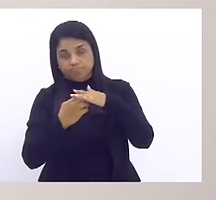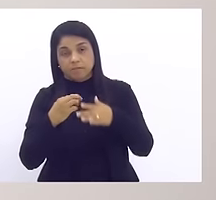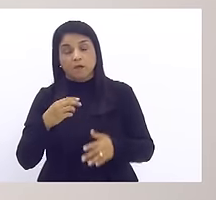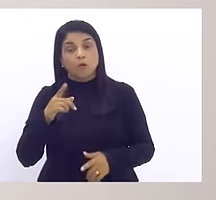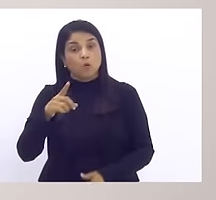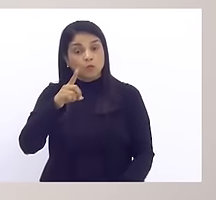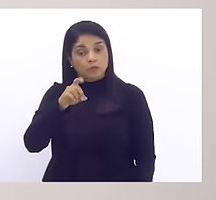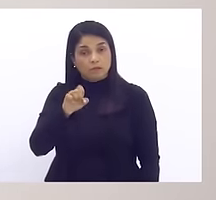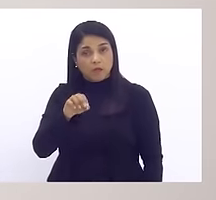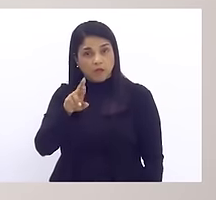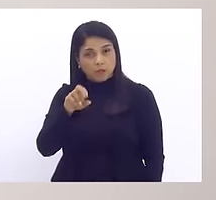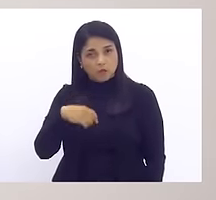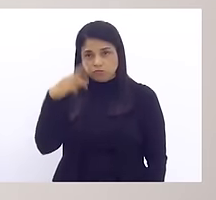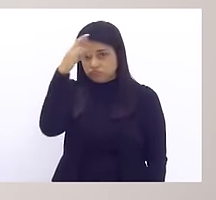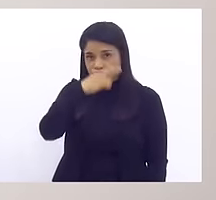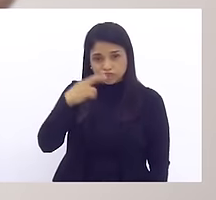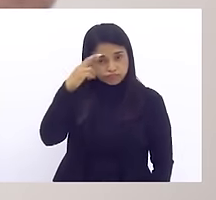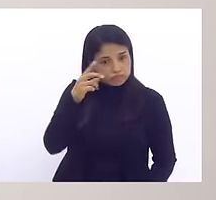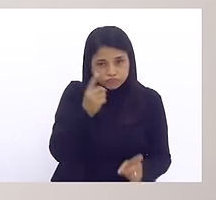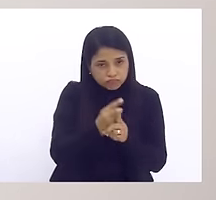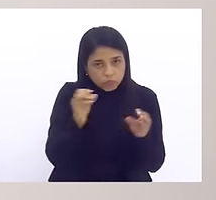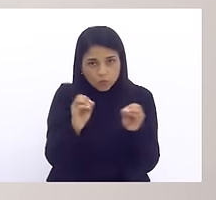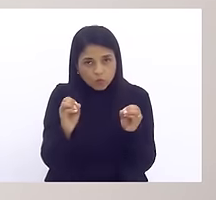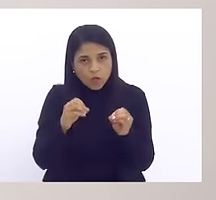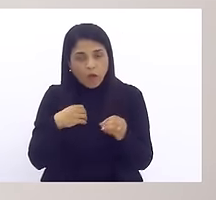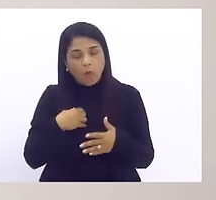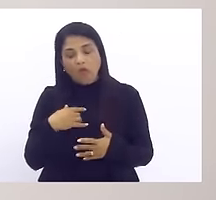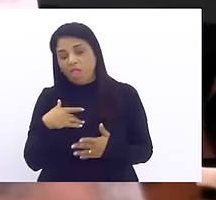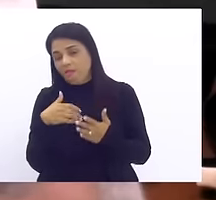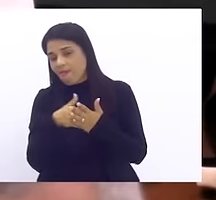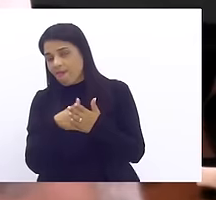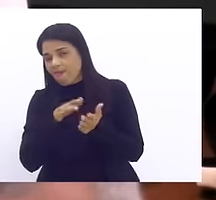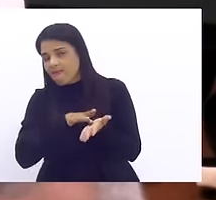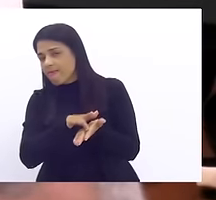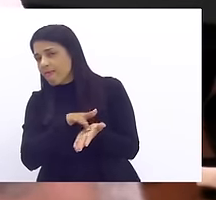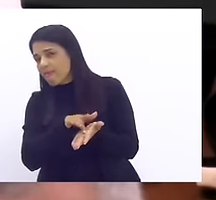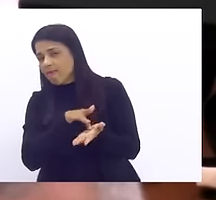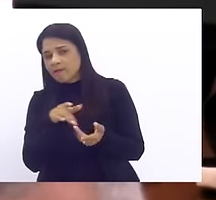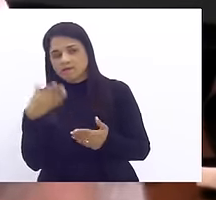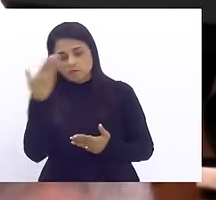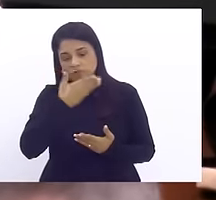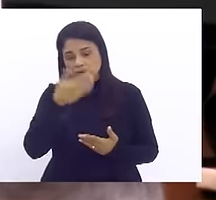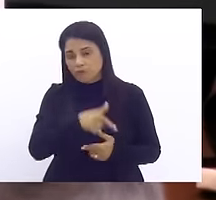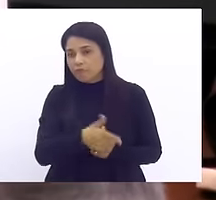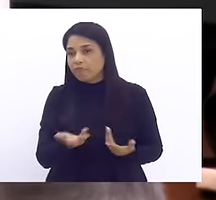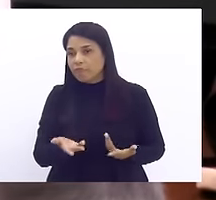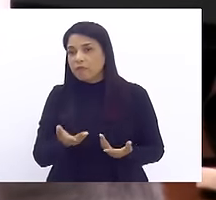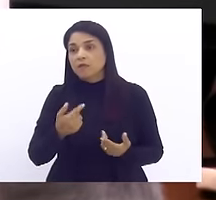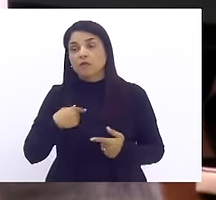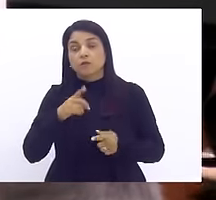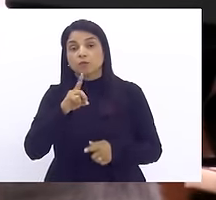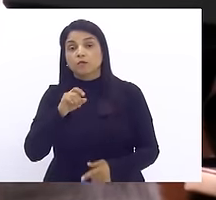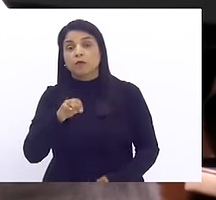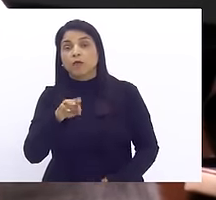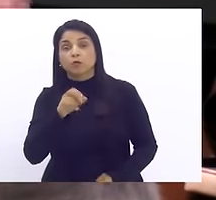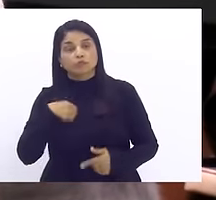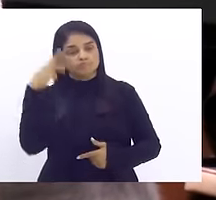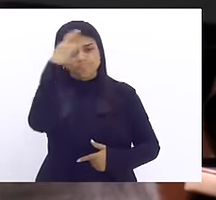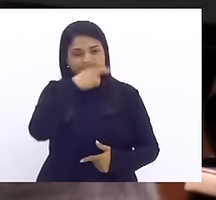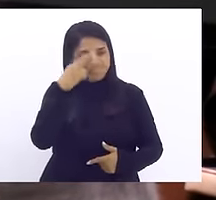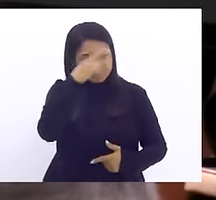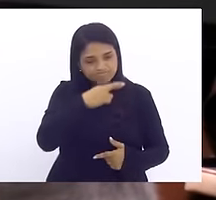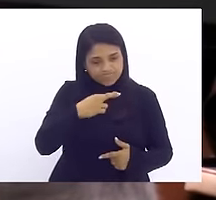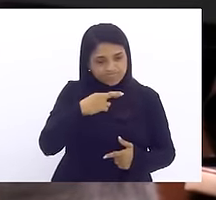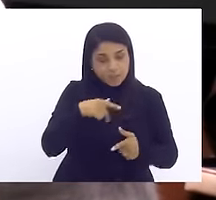neto fiscaliza o teto nunca constratou isso ou tá pessoal com a peneira não consegue aferir Até porque não tem competência para isso dizer